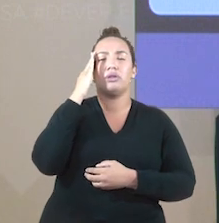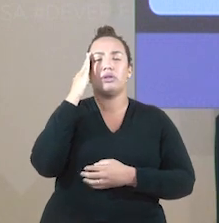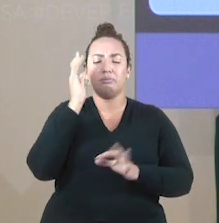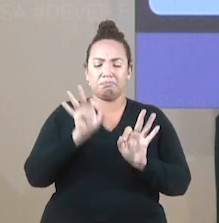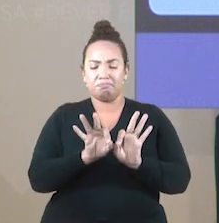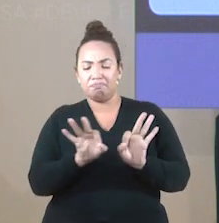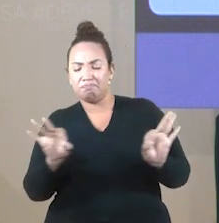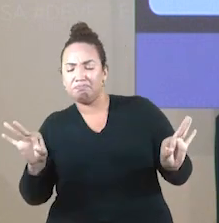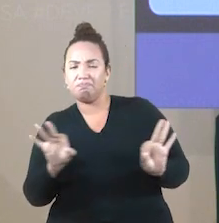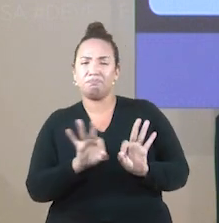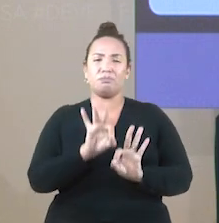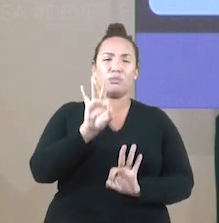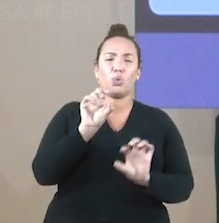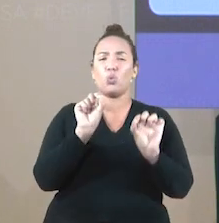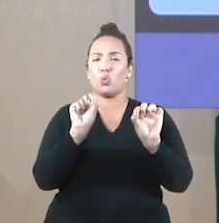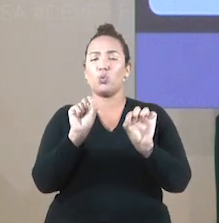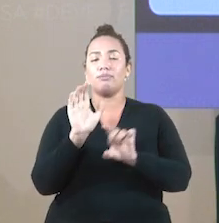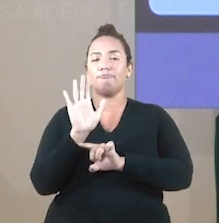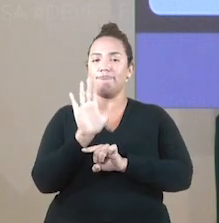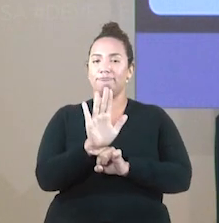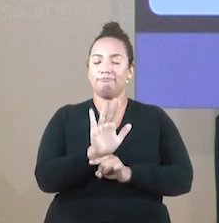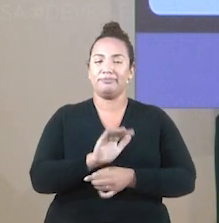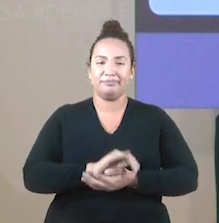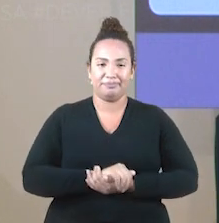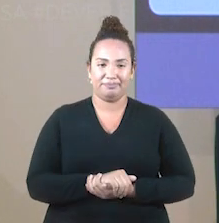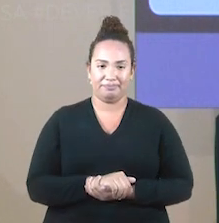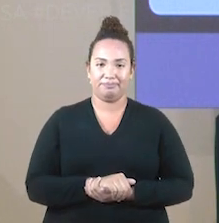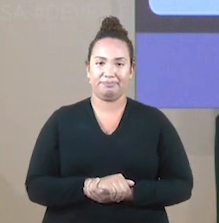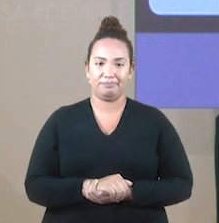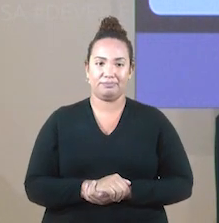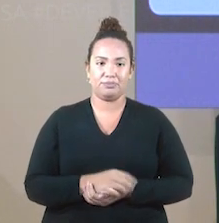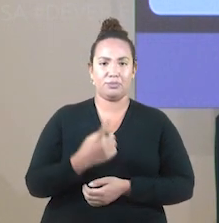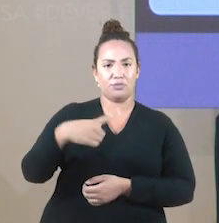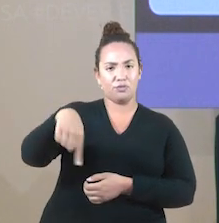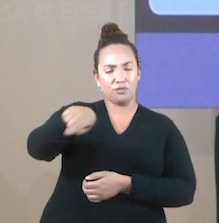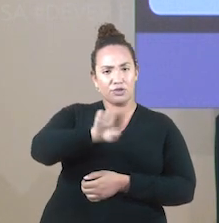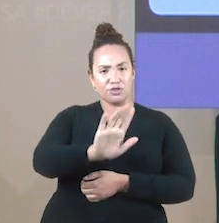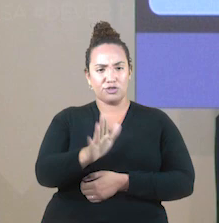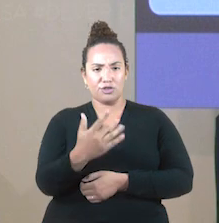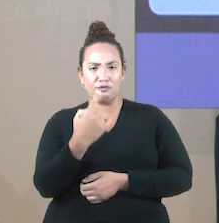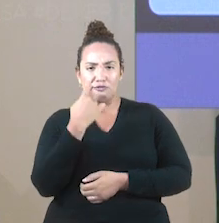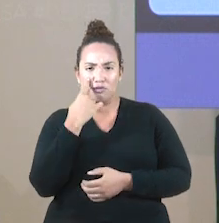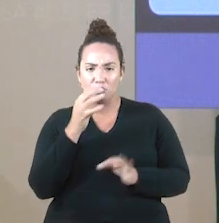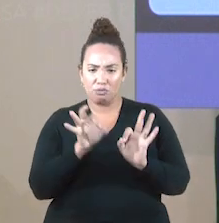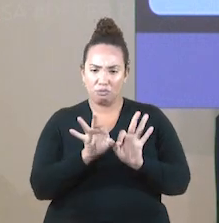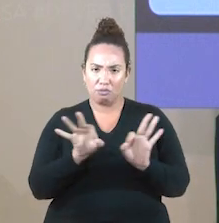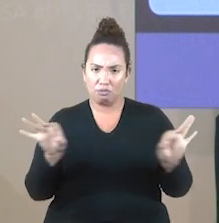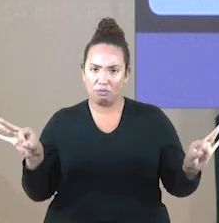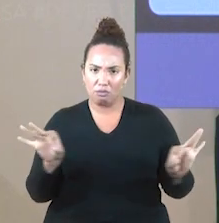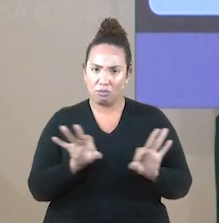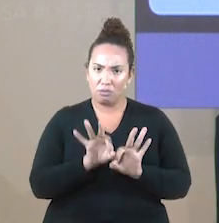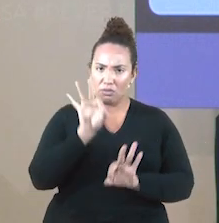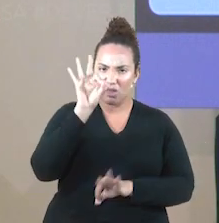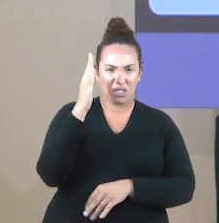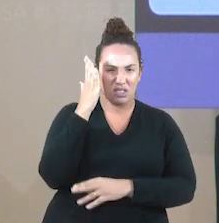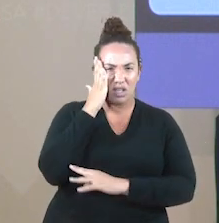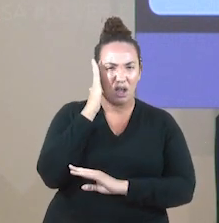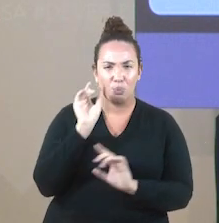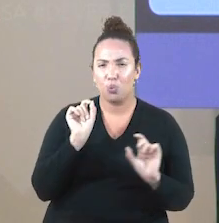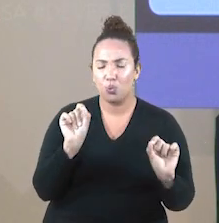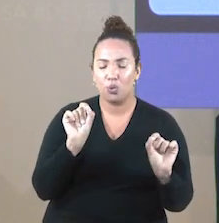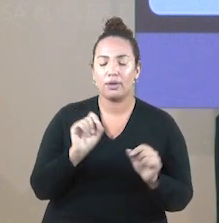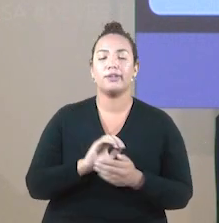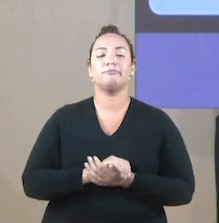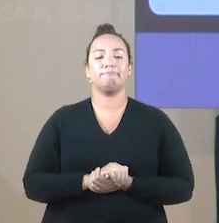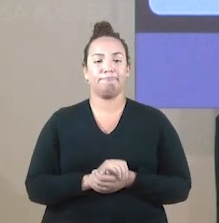é comprimento. Vamos ajudá-lo? Você já ouviu falar em comprimento? Sabe o que é?